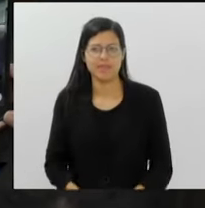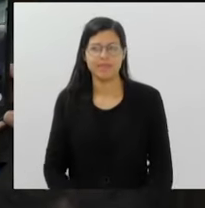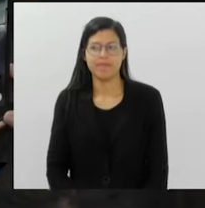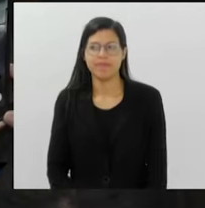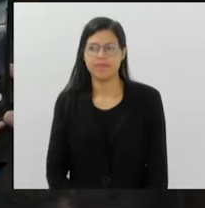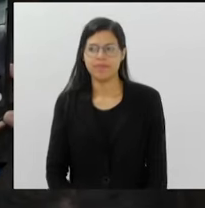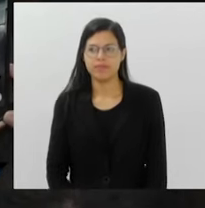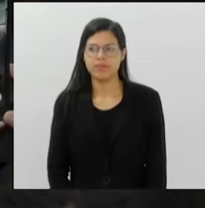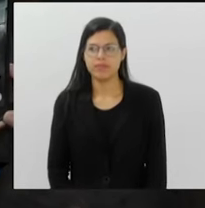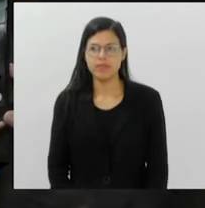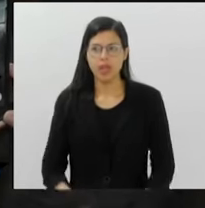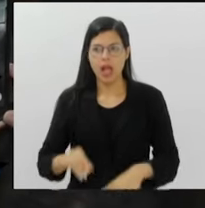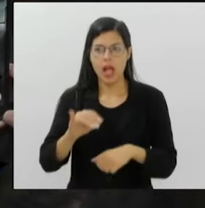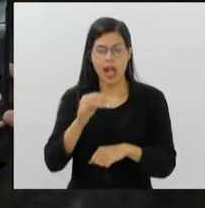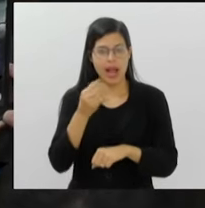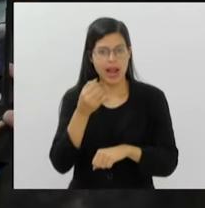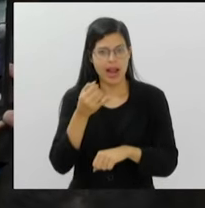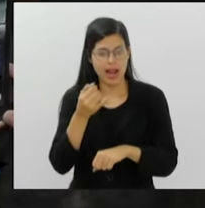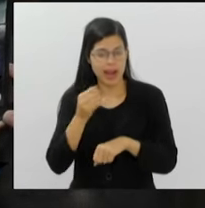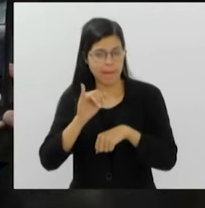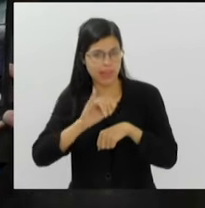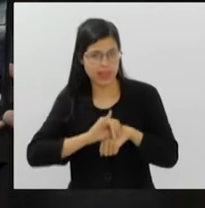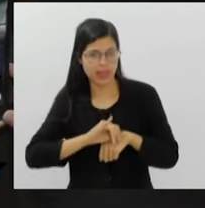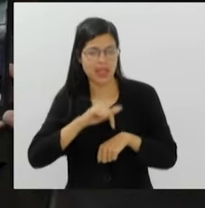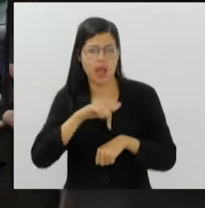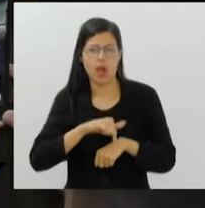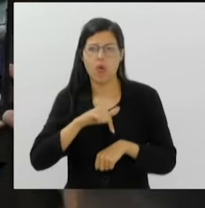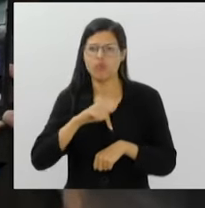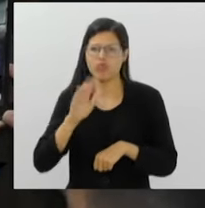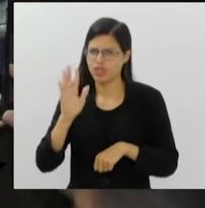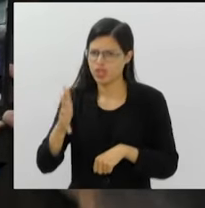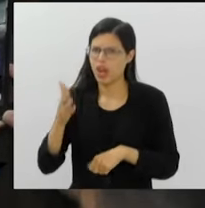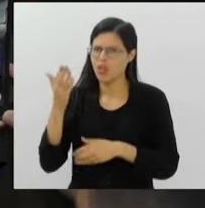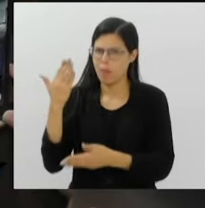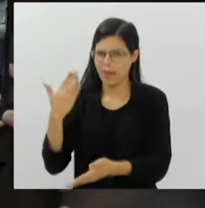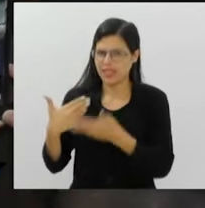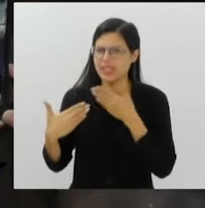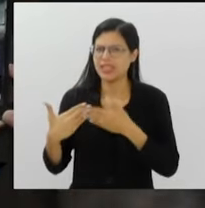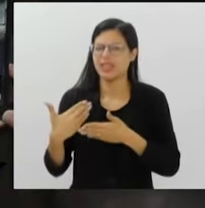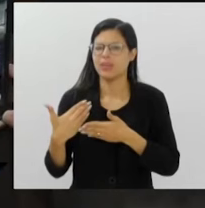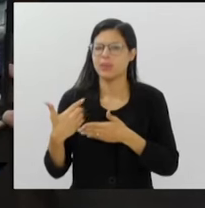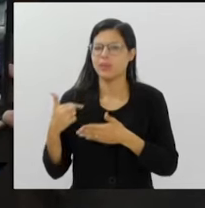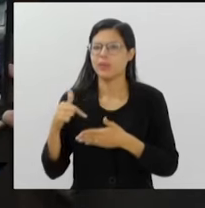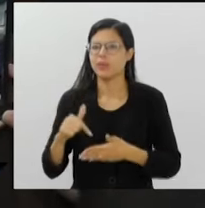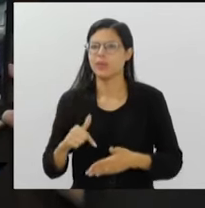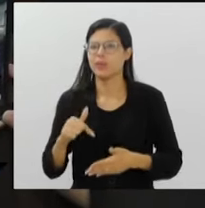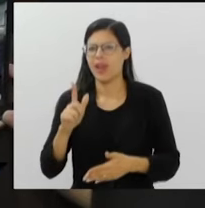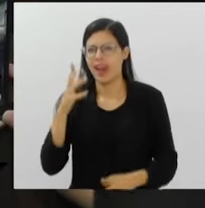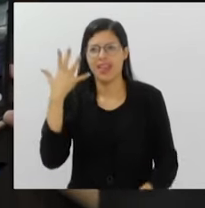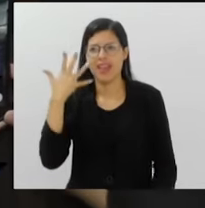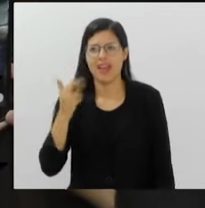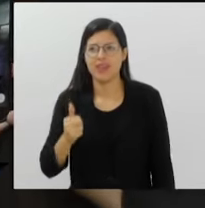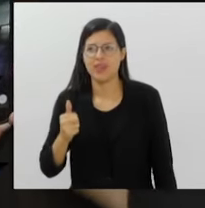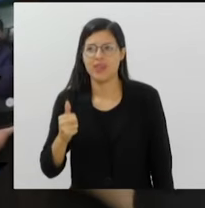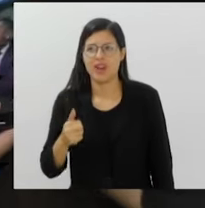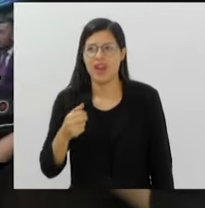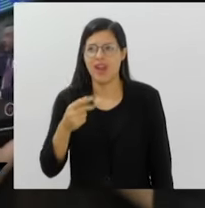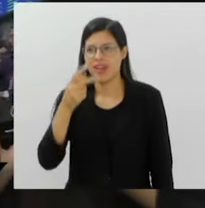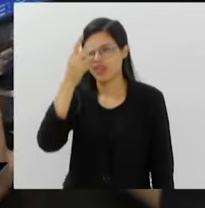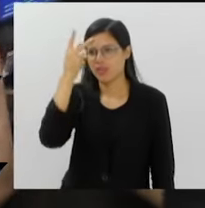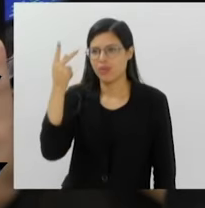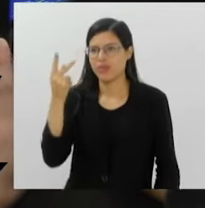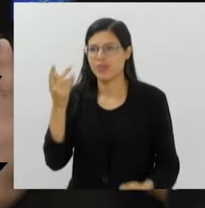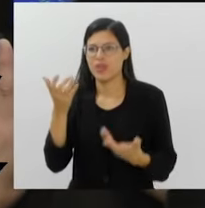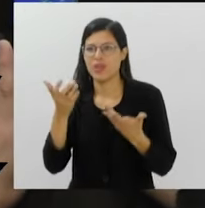a capital nacional. Então isso faz, e é natural, ninguém quer ir lá para a praia da minha região roubar um celular